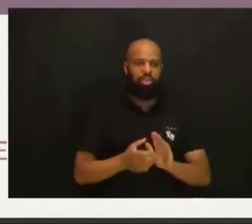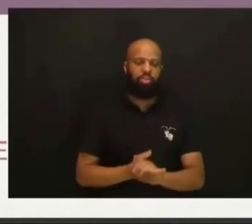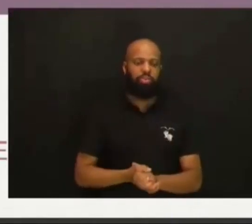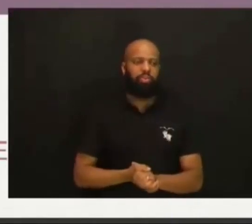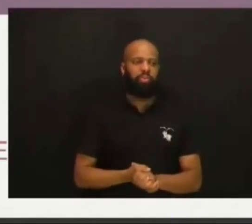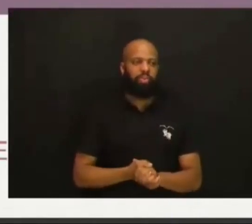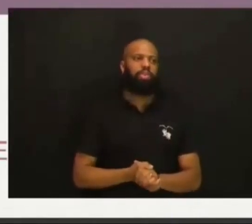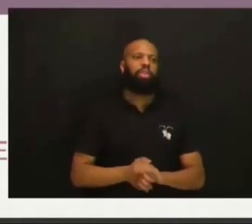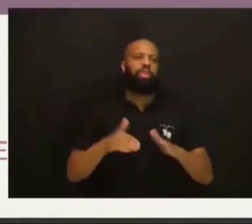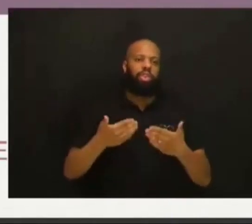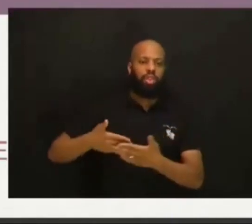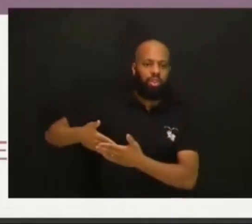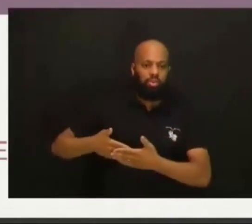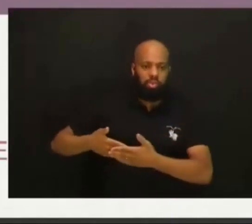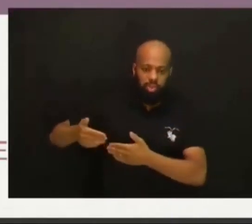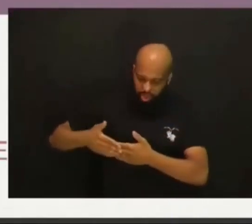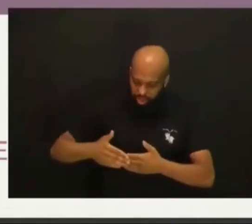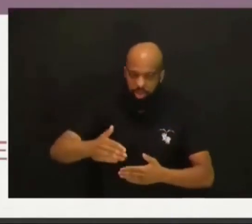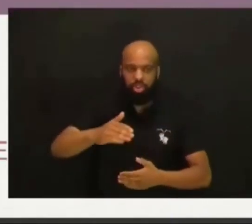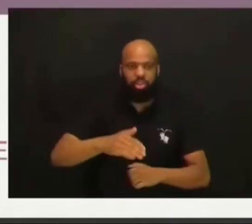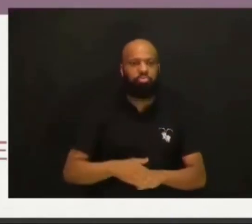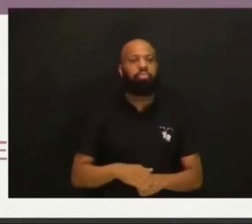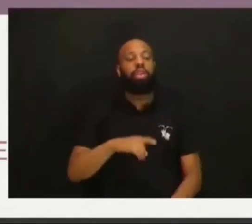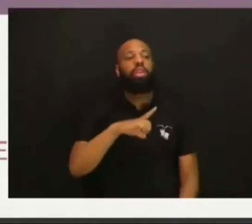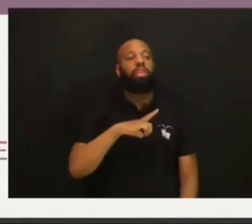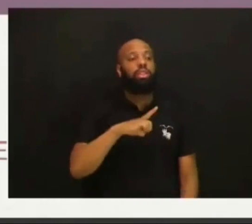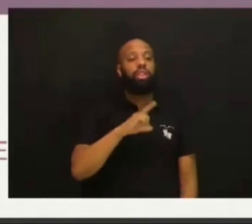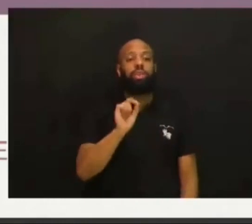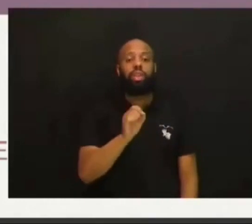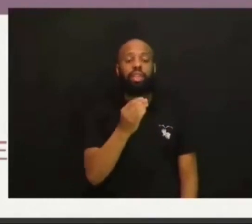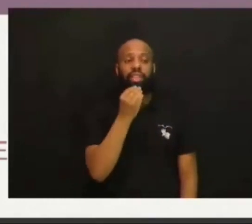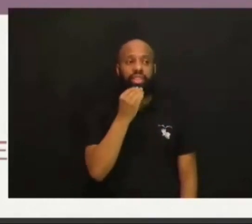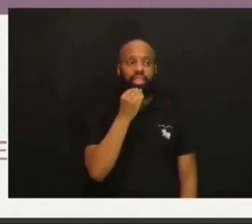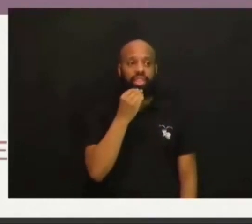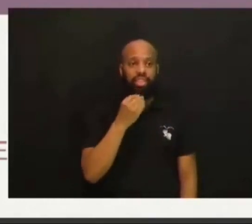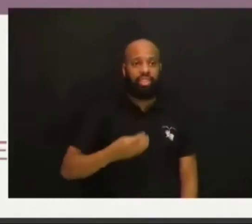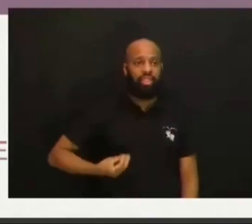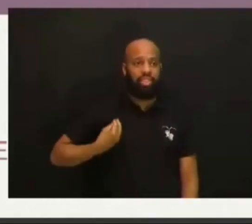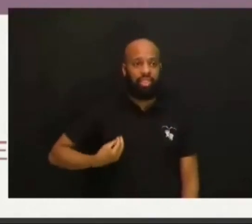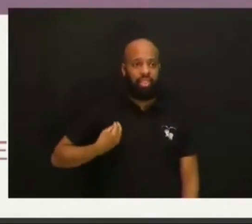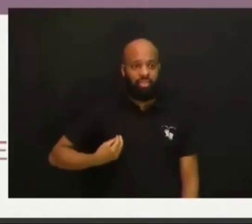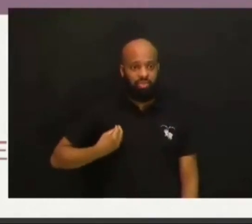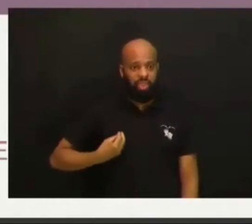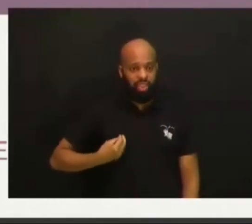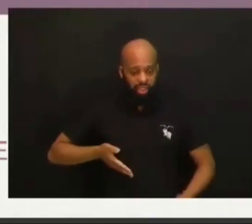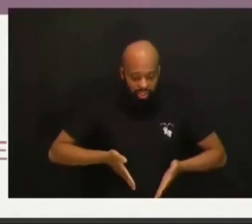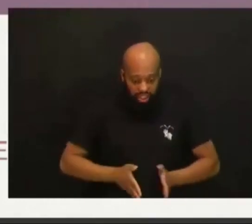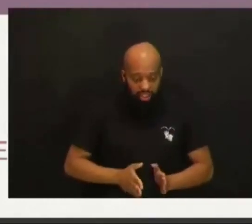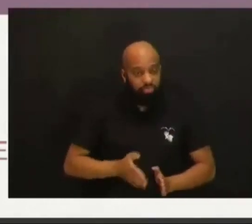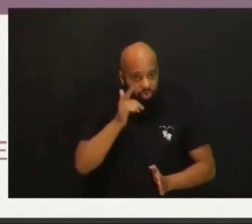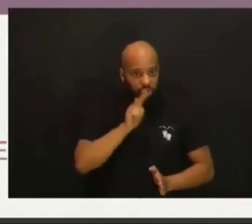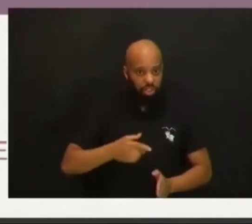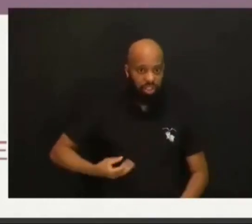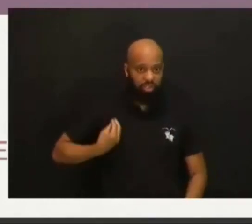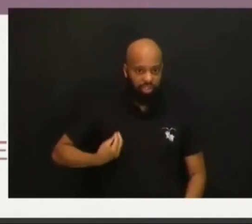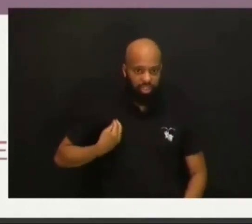Um bebê a partir daqui tem chances de sobrevida fora do útero. E eu